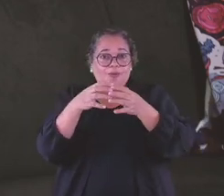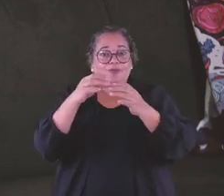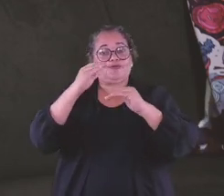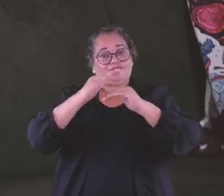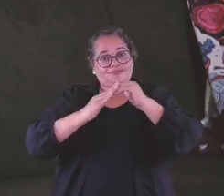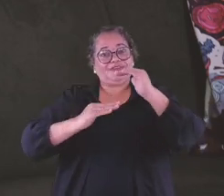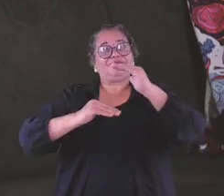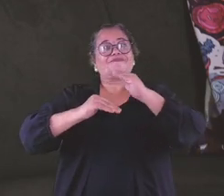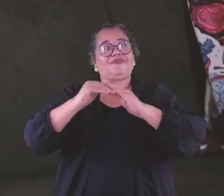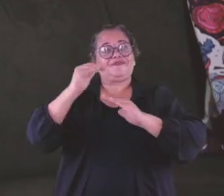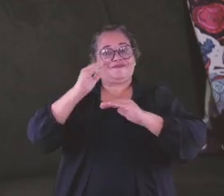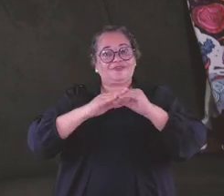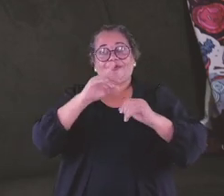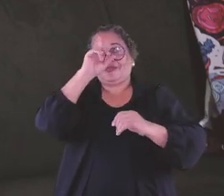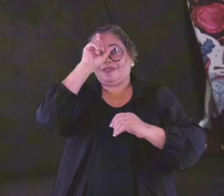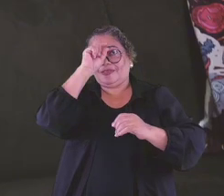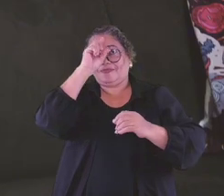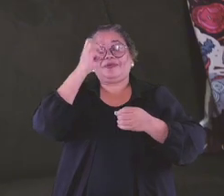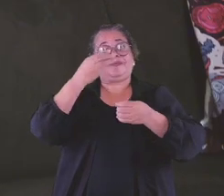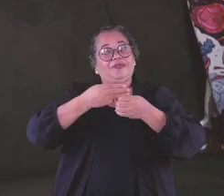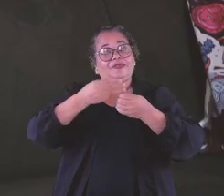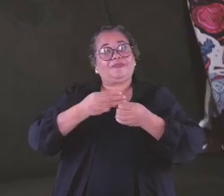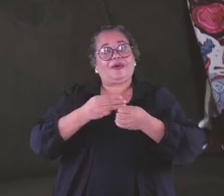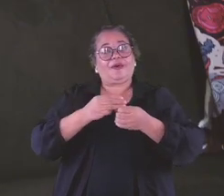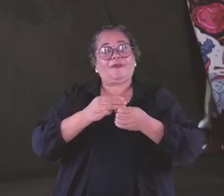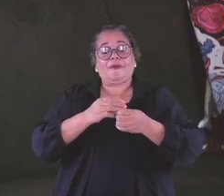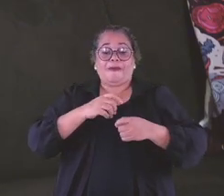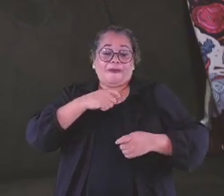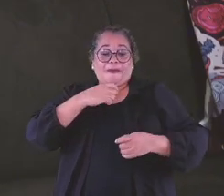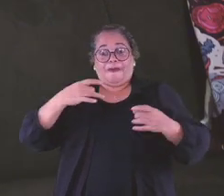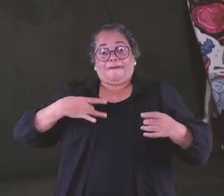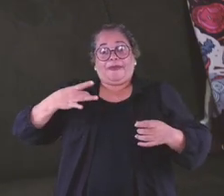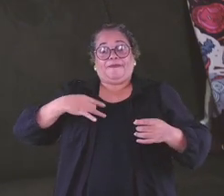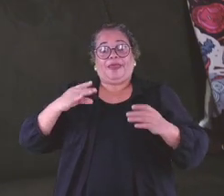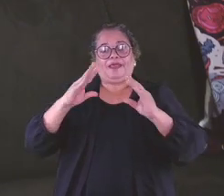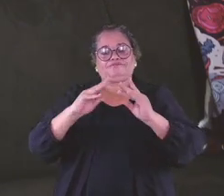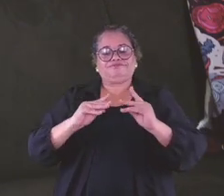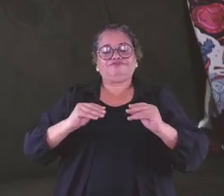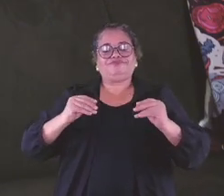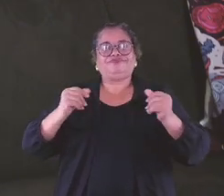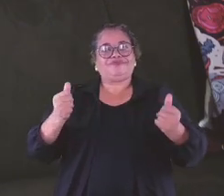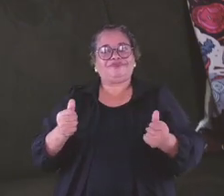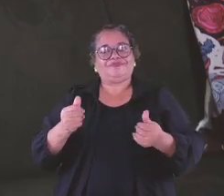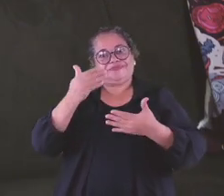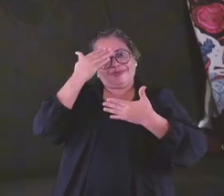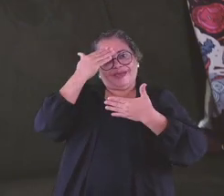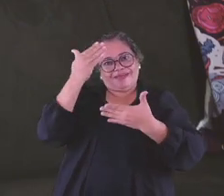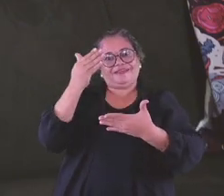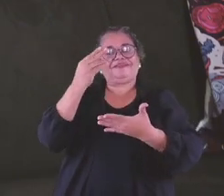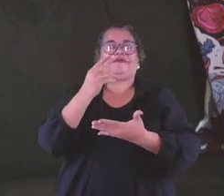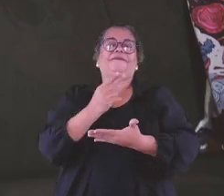desesperado e graças a Deus e a equipe, né? Eu tô bem